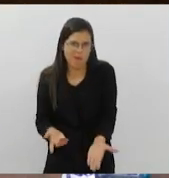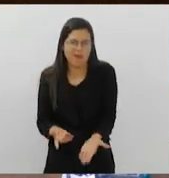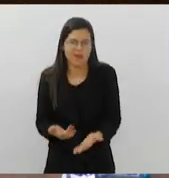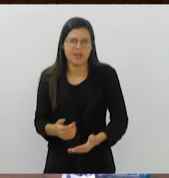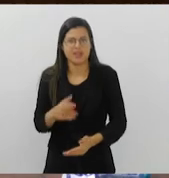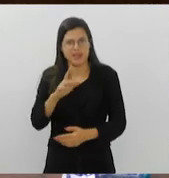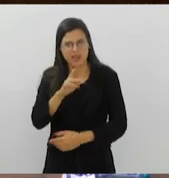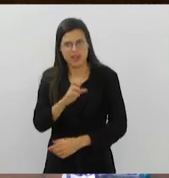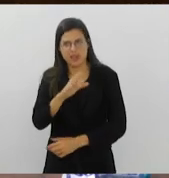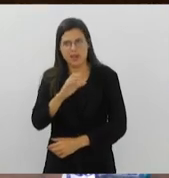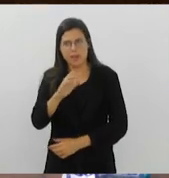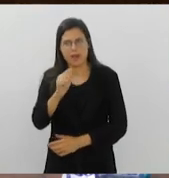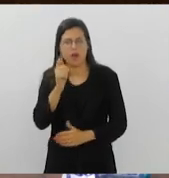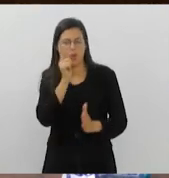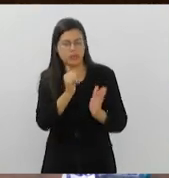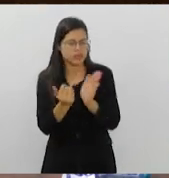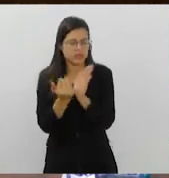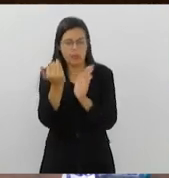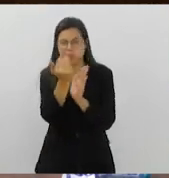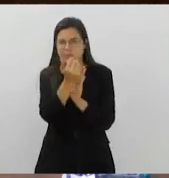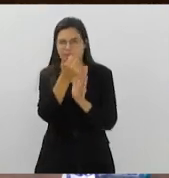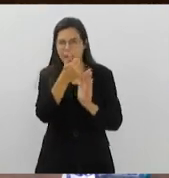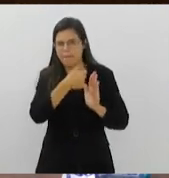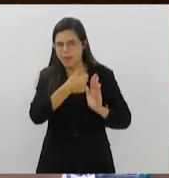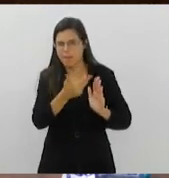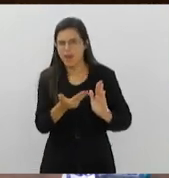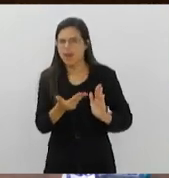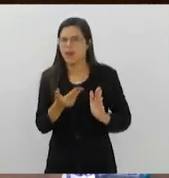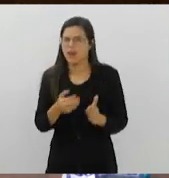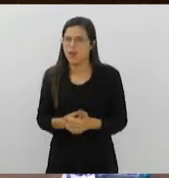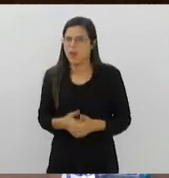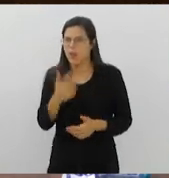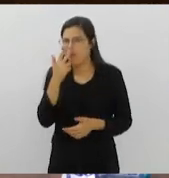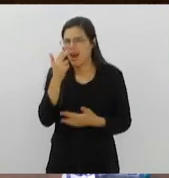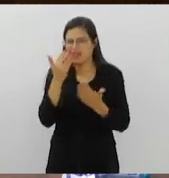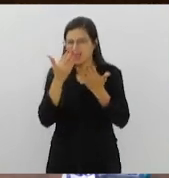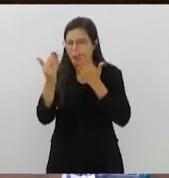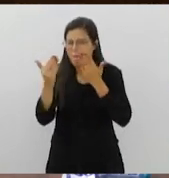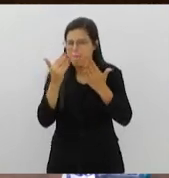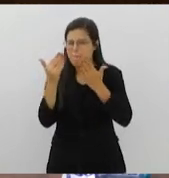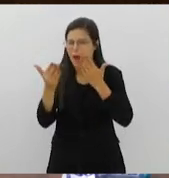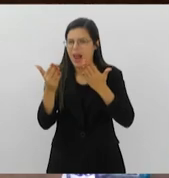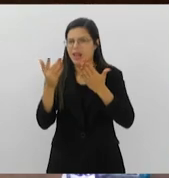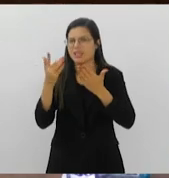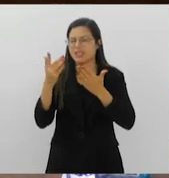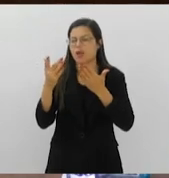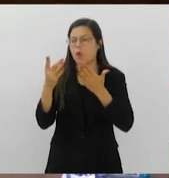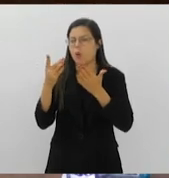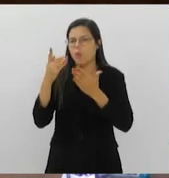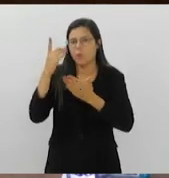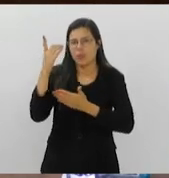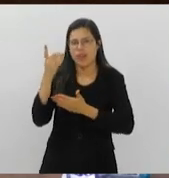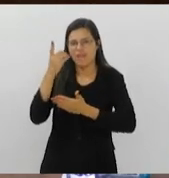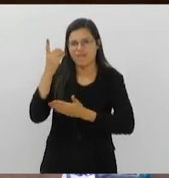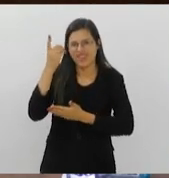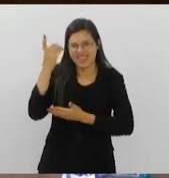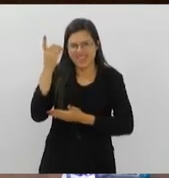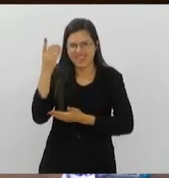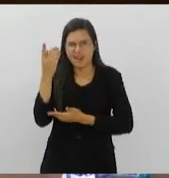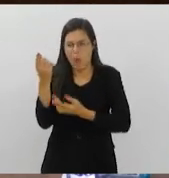Davi contra Golias. Nós vimos em Paris que é possível, sim, vencer